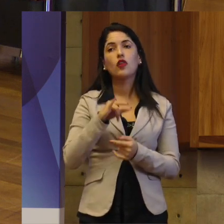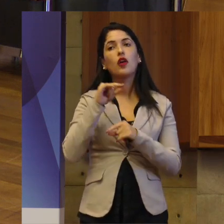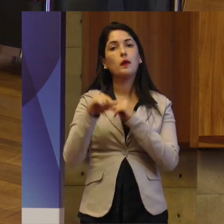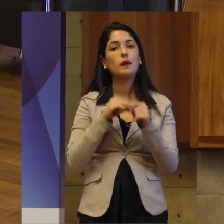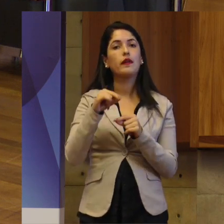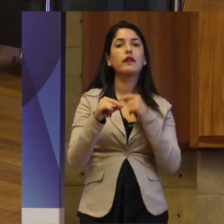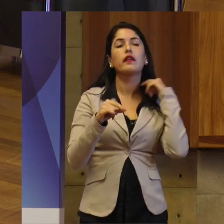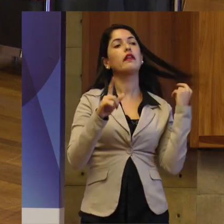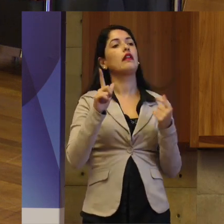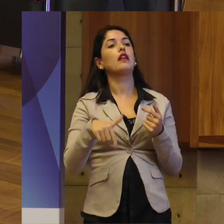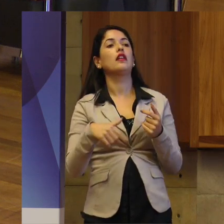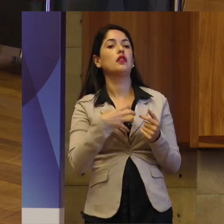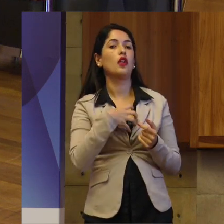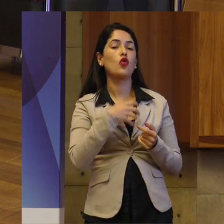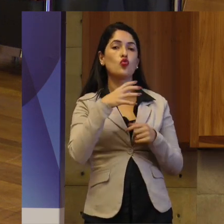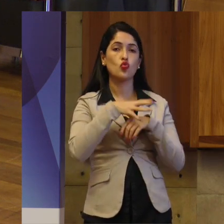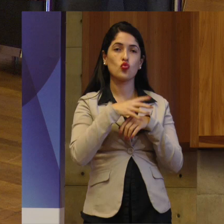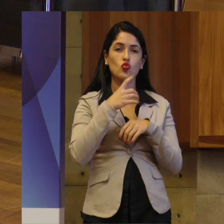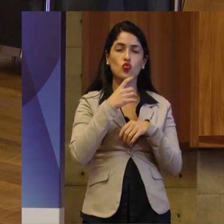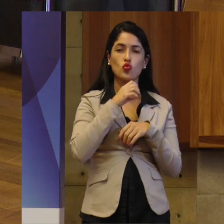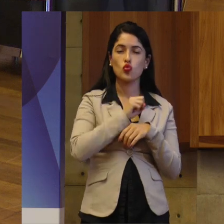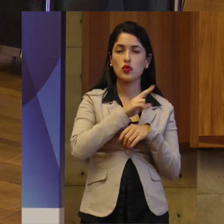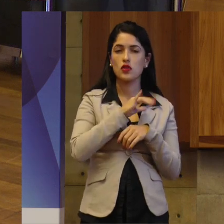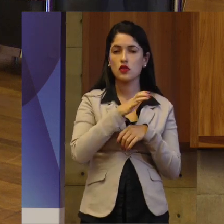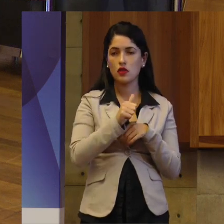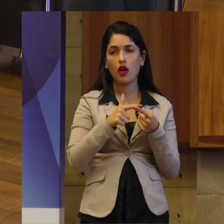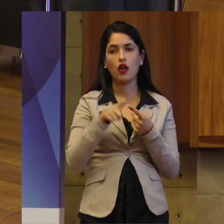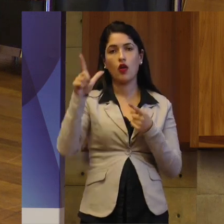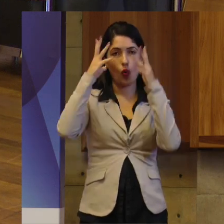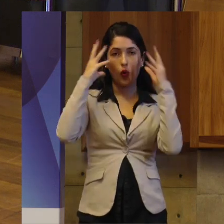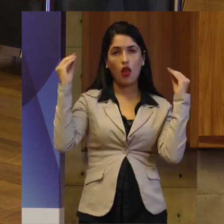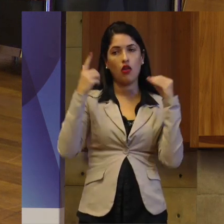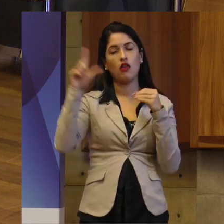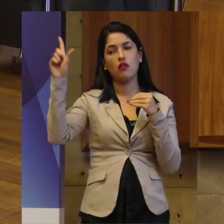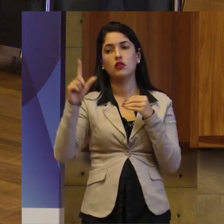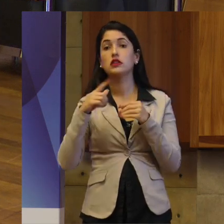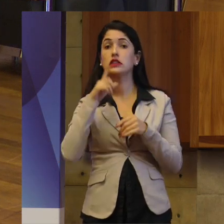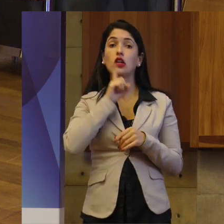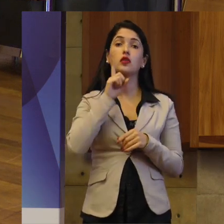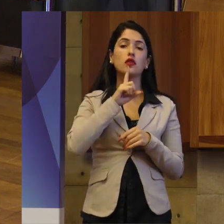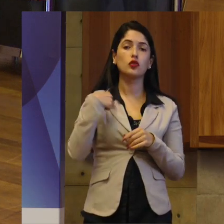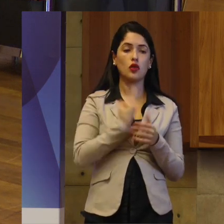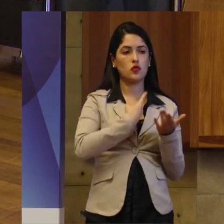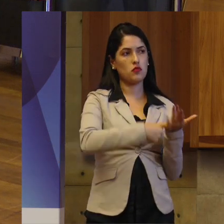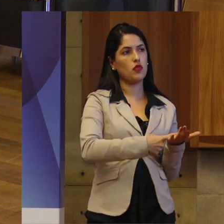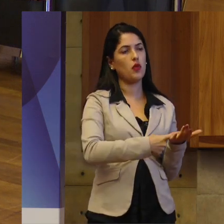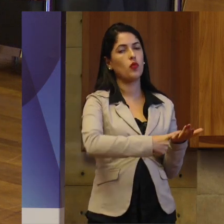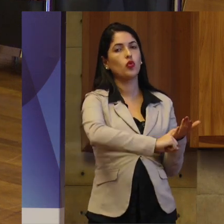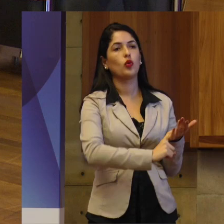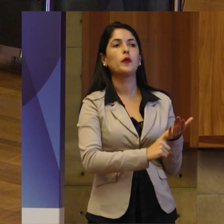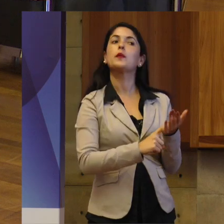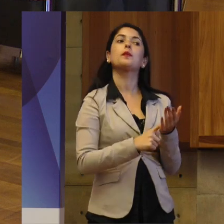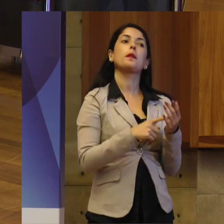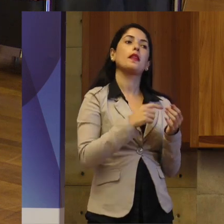mistas com a Suíça, na verdade foi semana passada, e com a Holanda vamos ter ainda. Com os Estados Unidos, nós combinamos retomar a